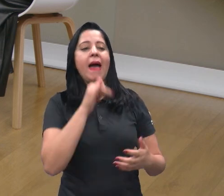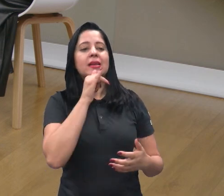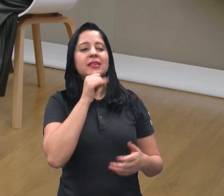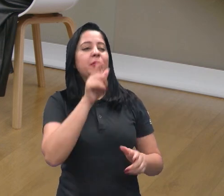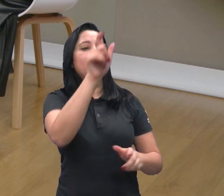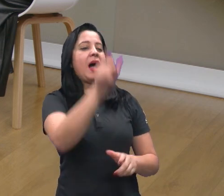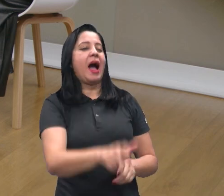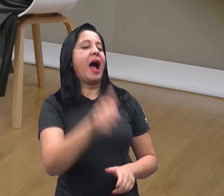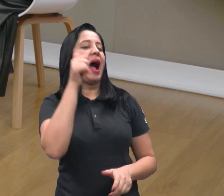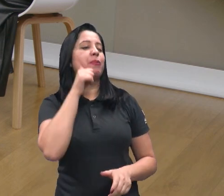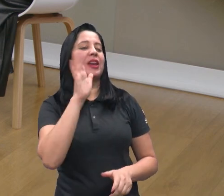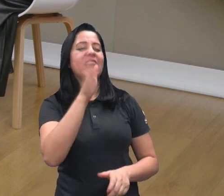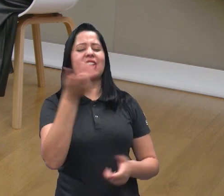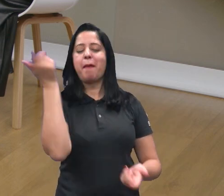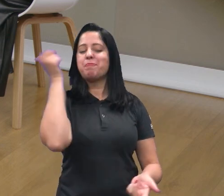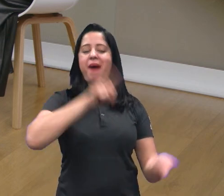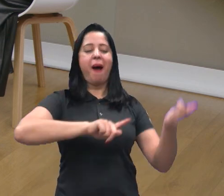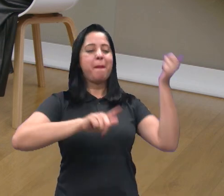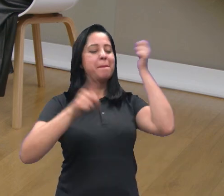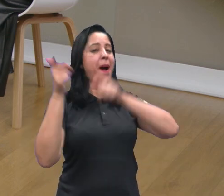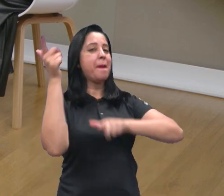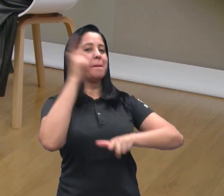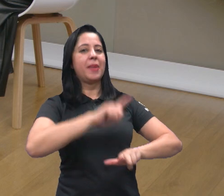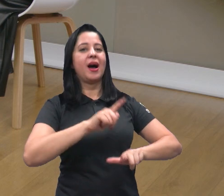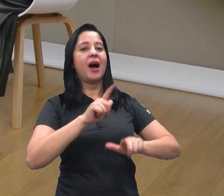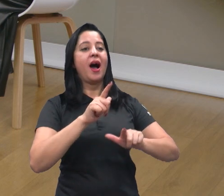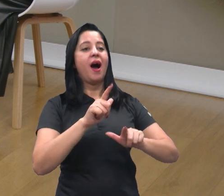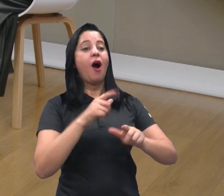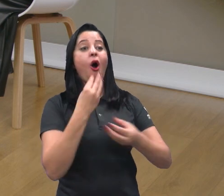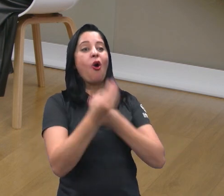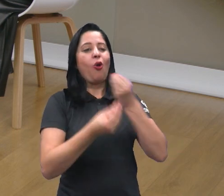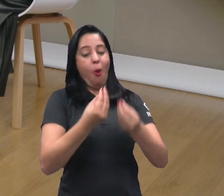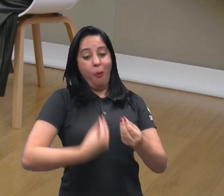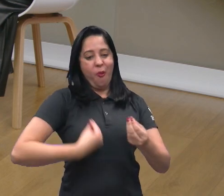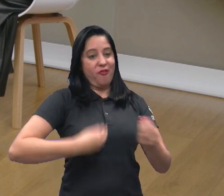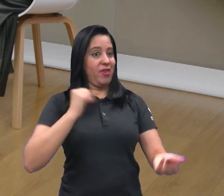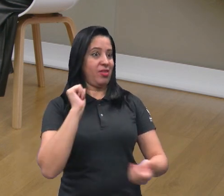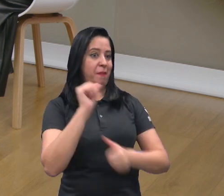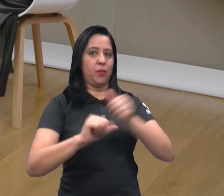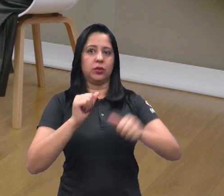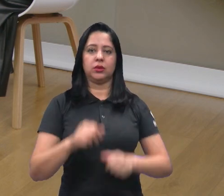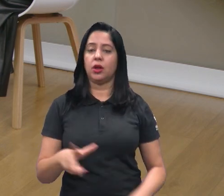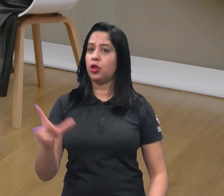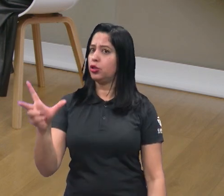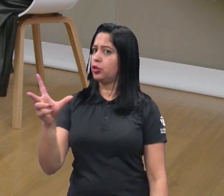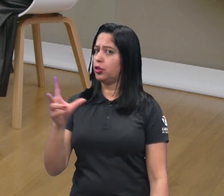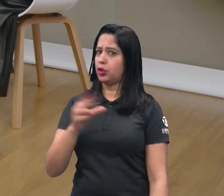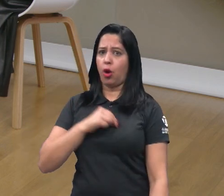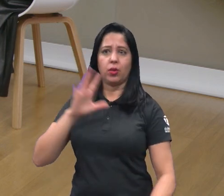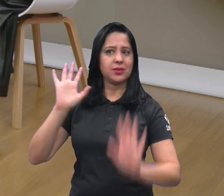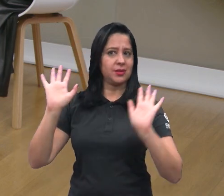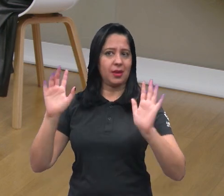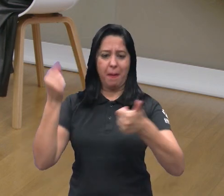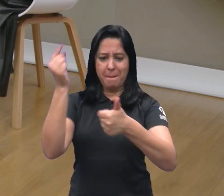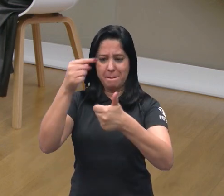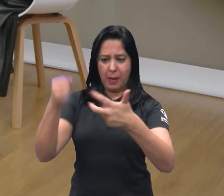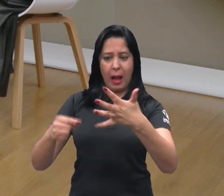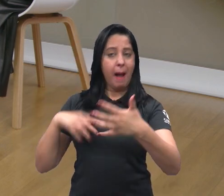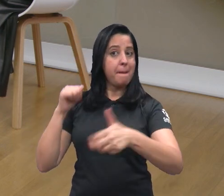ali no processo, né? Quais são as mudanças que acontecem? Nossa, muitas. Diversas,